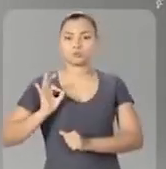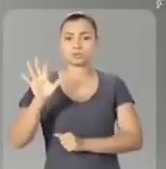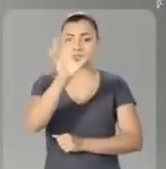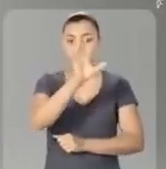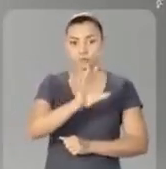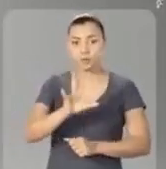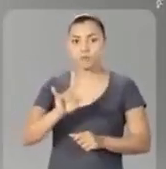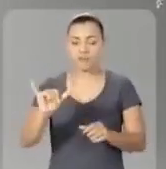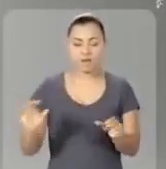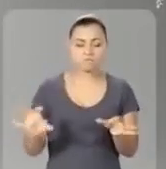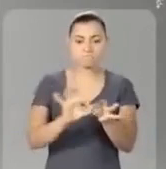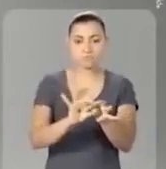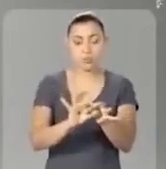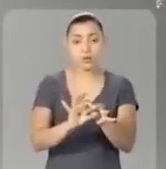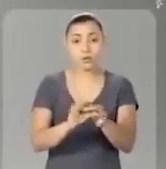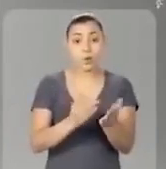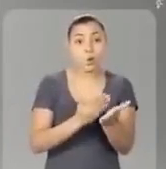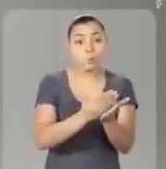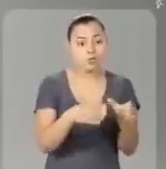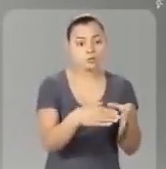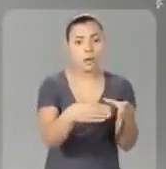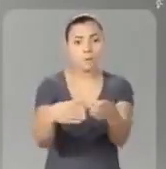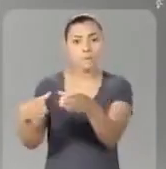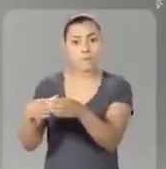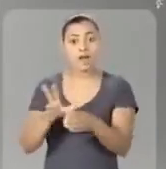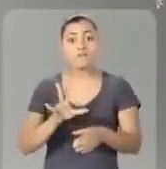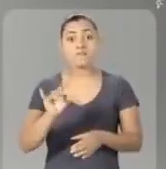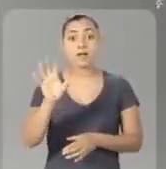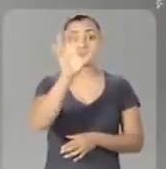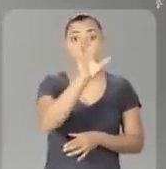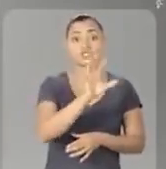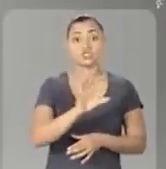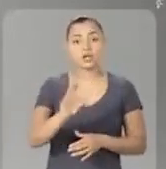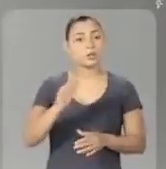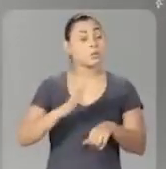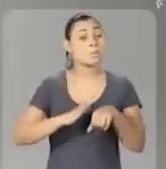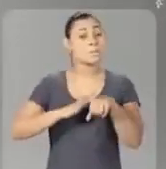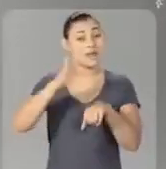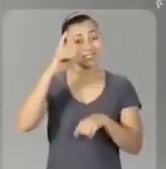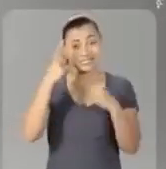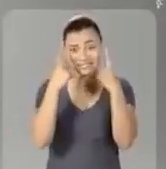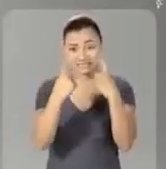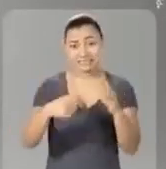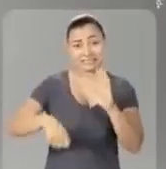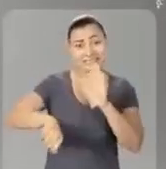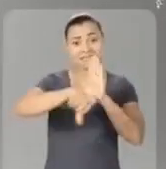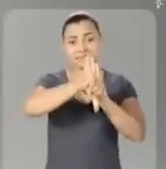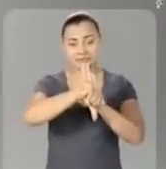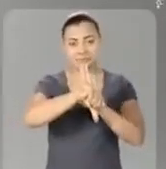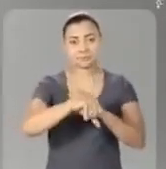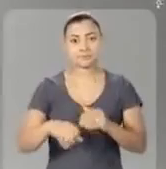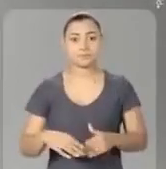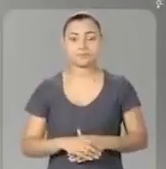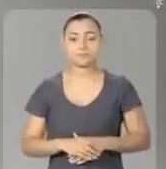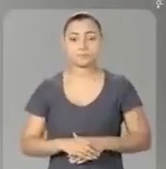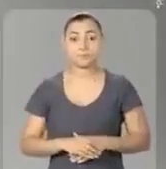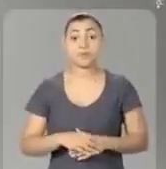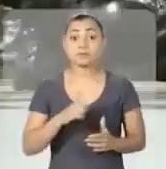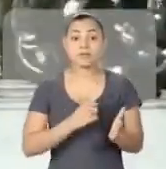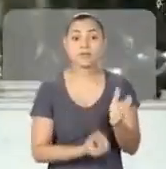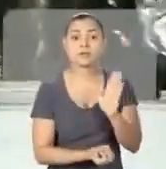polícias estaduais. Os primeiros GPS serão enviados aos estados com os maiores índices de